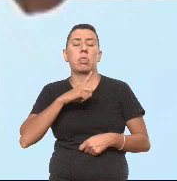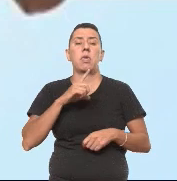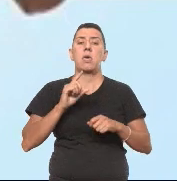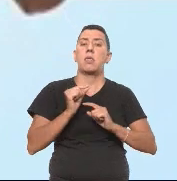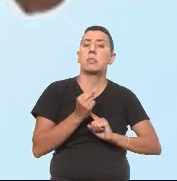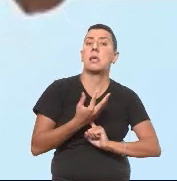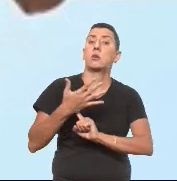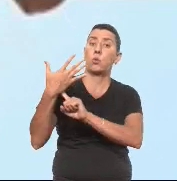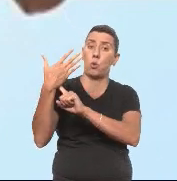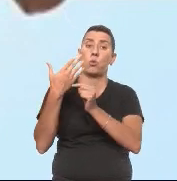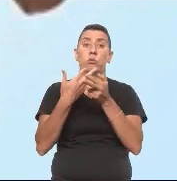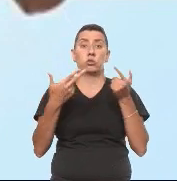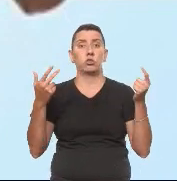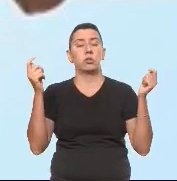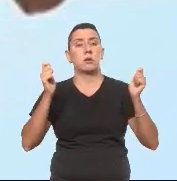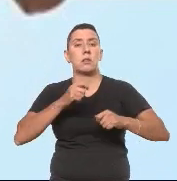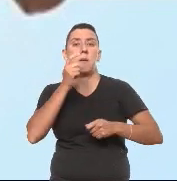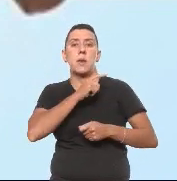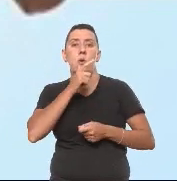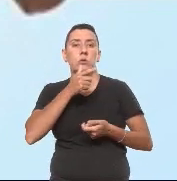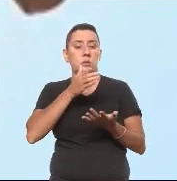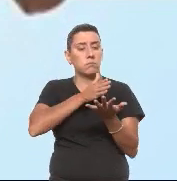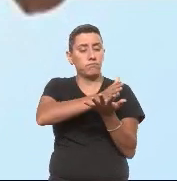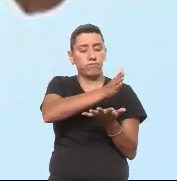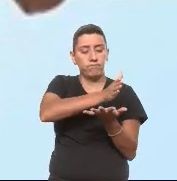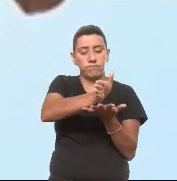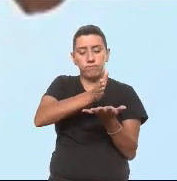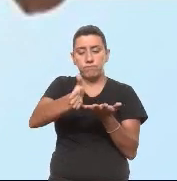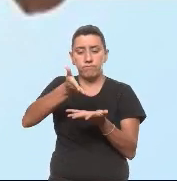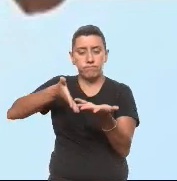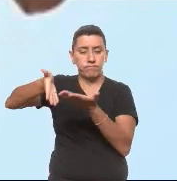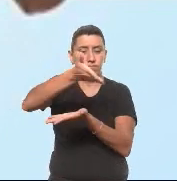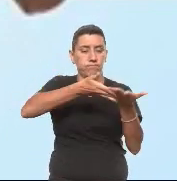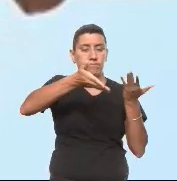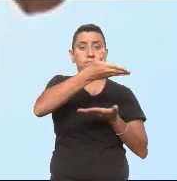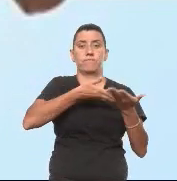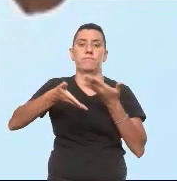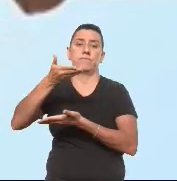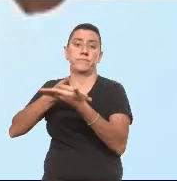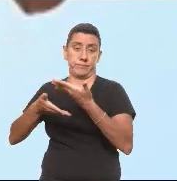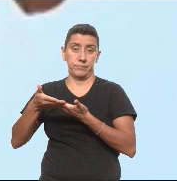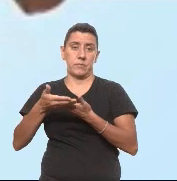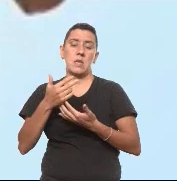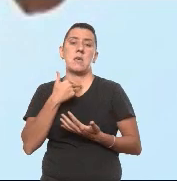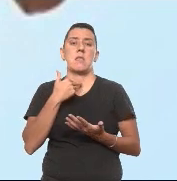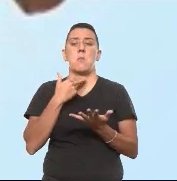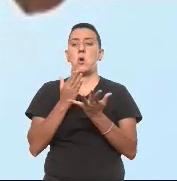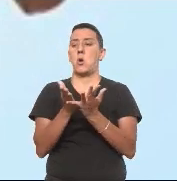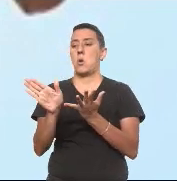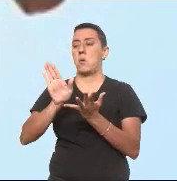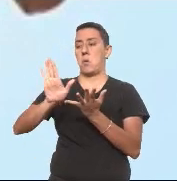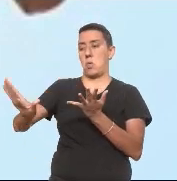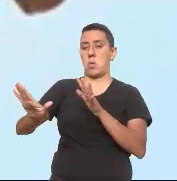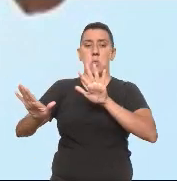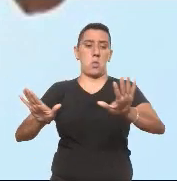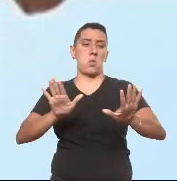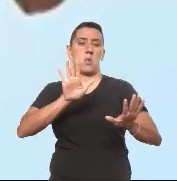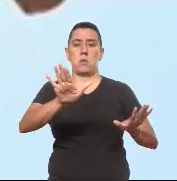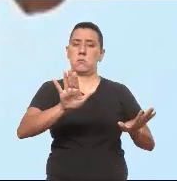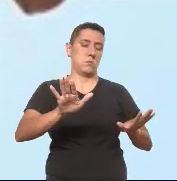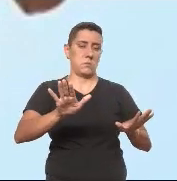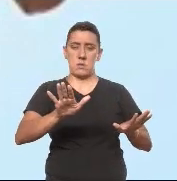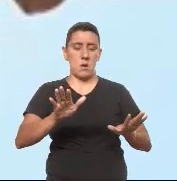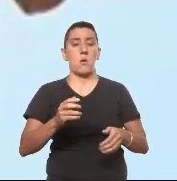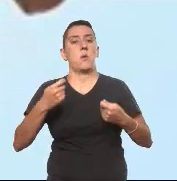que consigam fazer essa interação e que as coisas não sejam isoladas ou seja tem que ter colaboração entre o setor